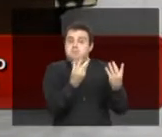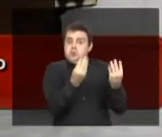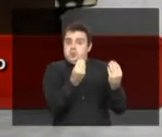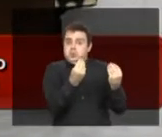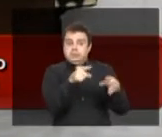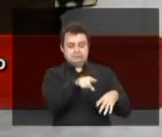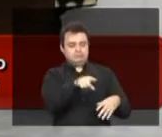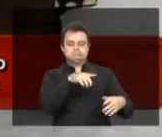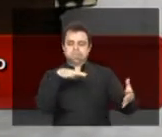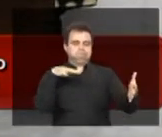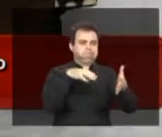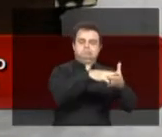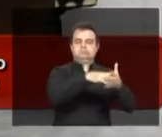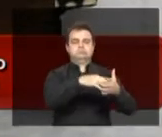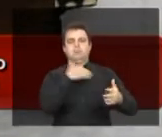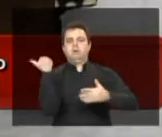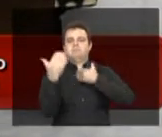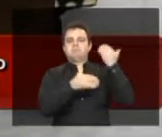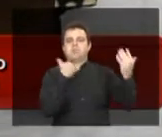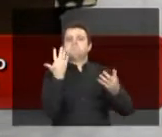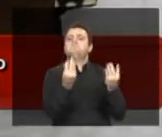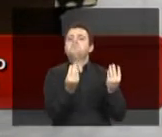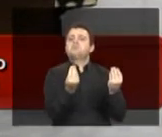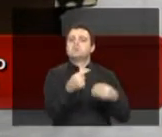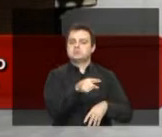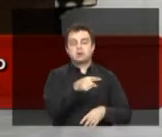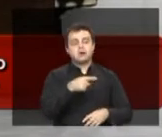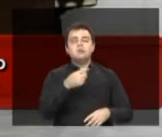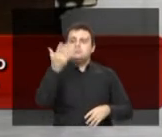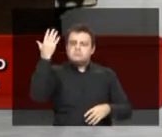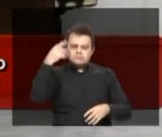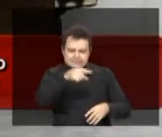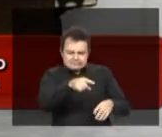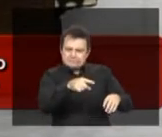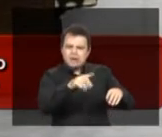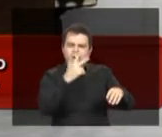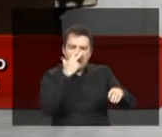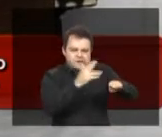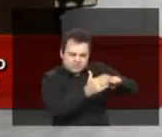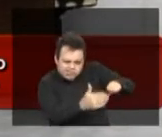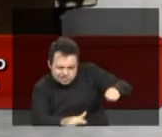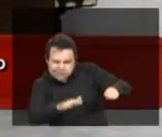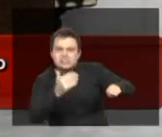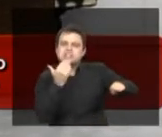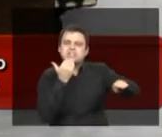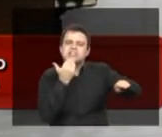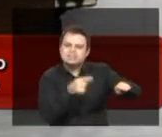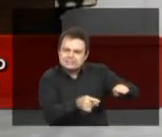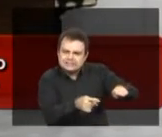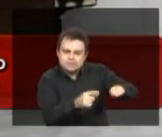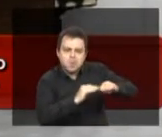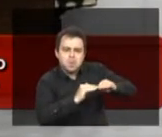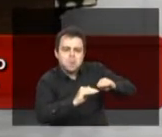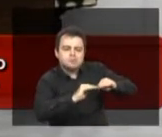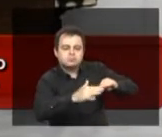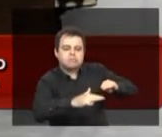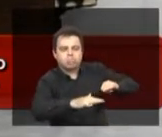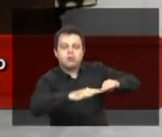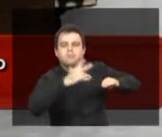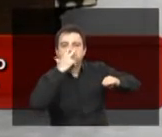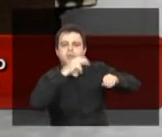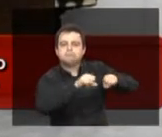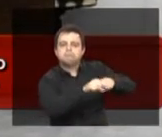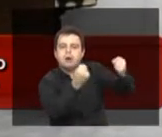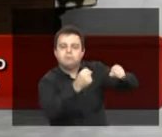estava pensando que iriam fazer a manutenção, mas até agora eu não estou vendo nada. O asfalto está cedendo